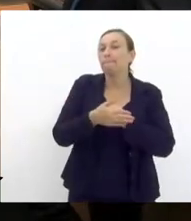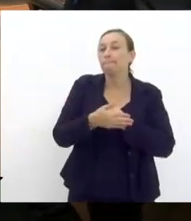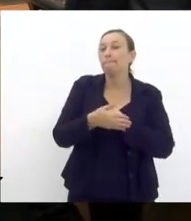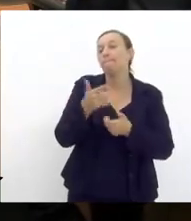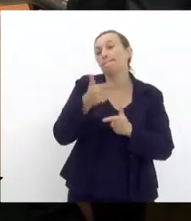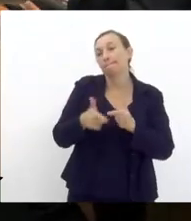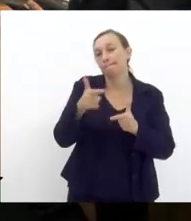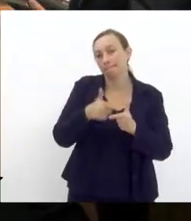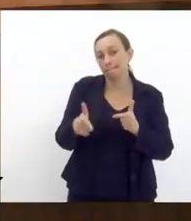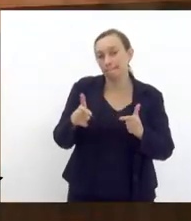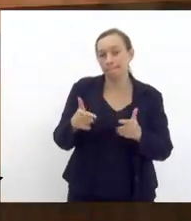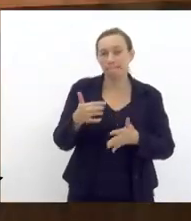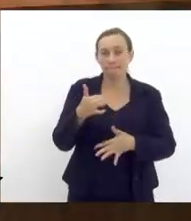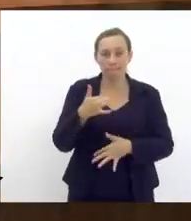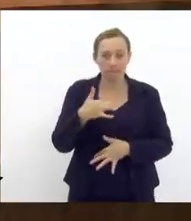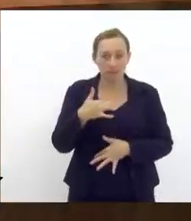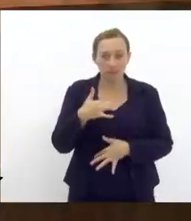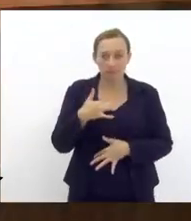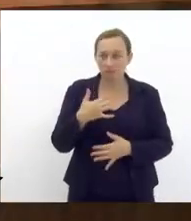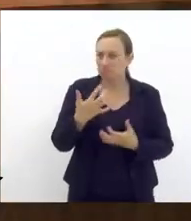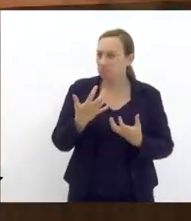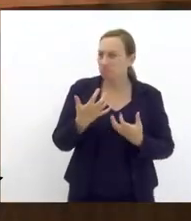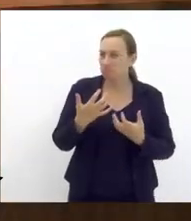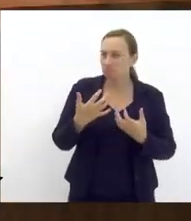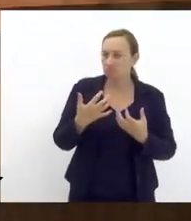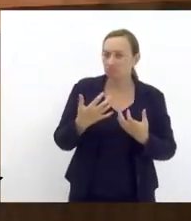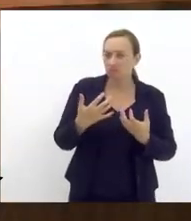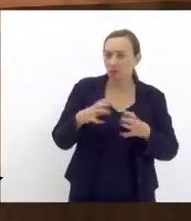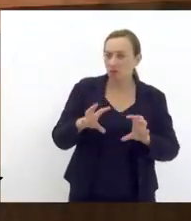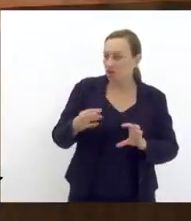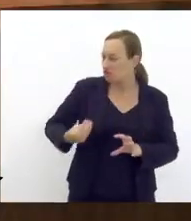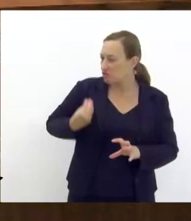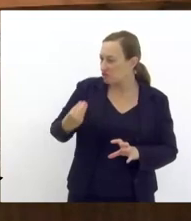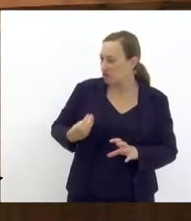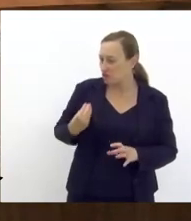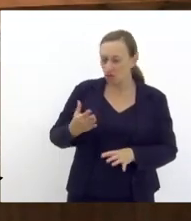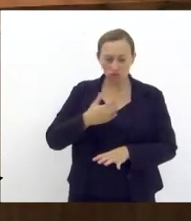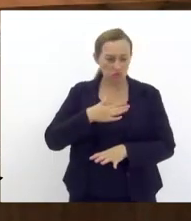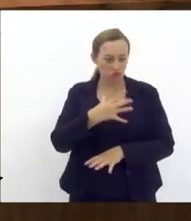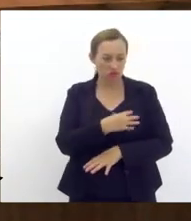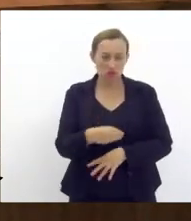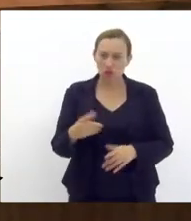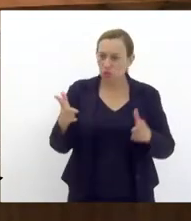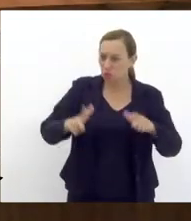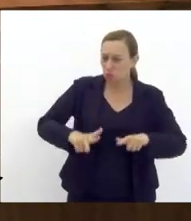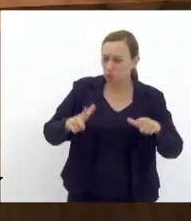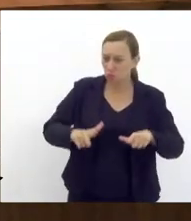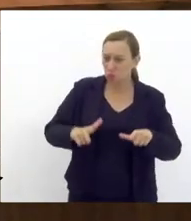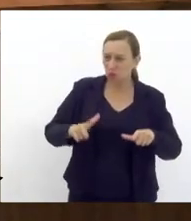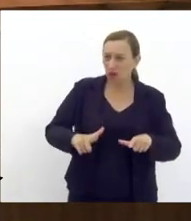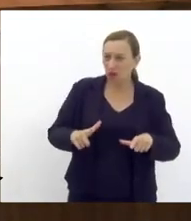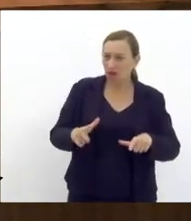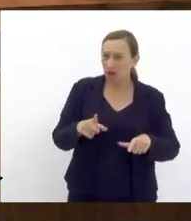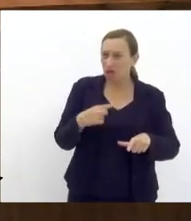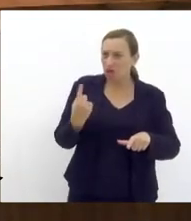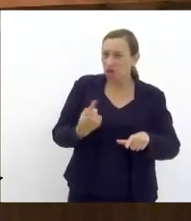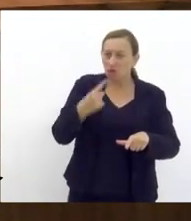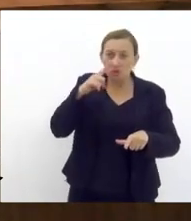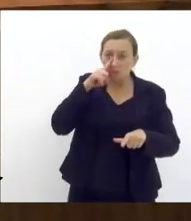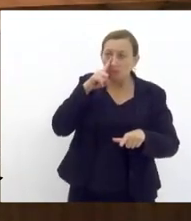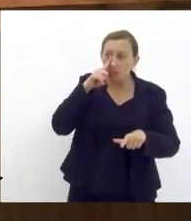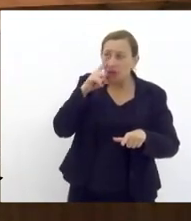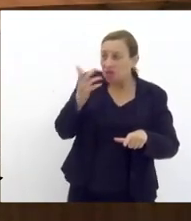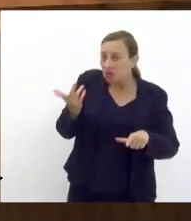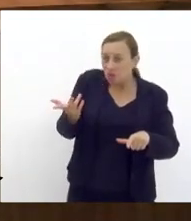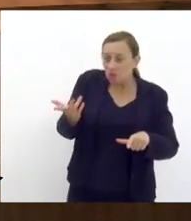e eu não tô disposto a morar com os meus filhos no lugar em que a gente fica sujeito aqui uma pessoa de